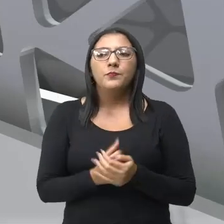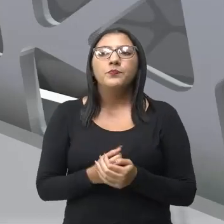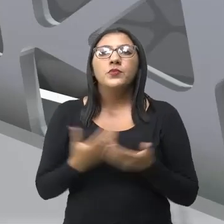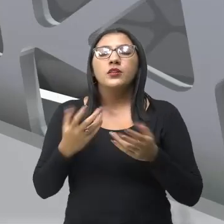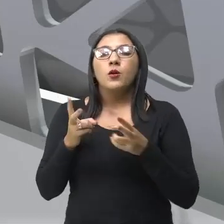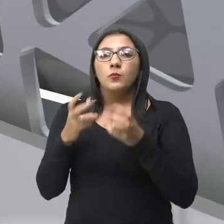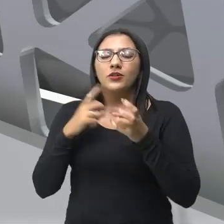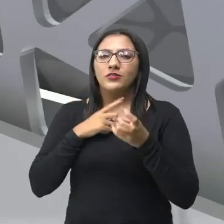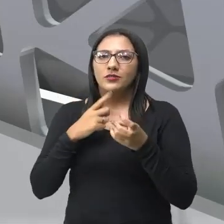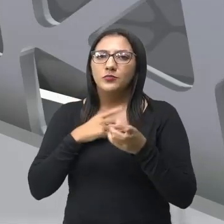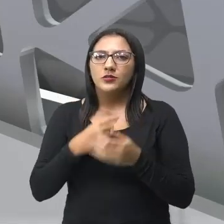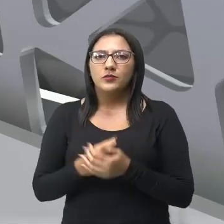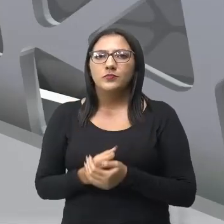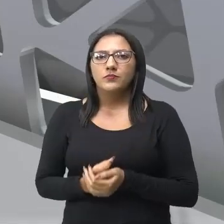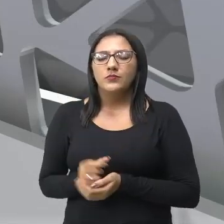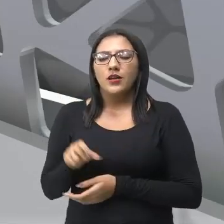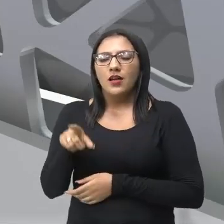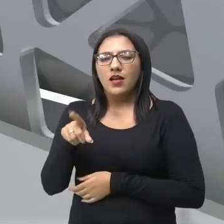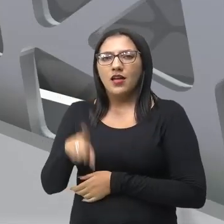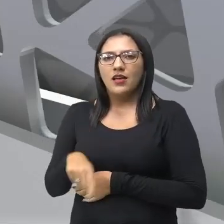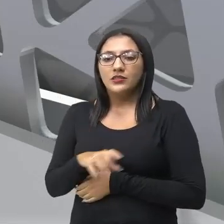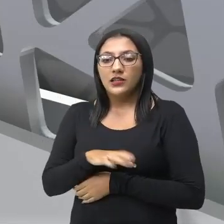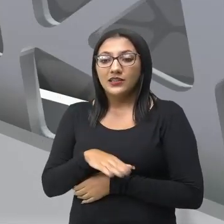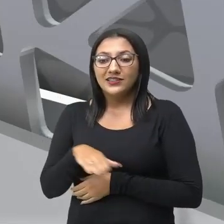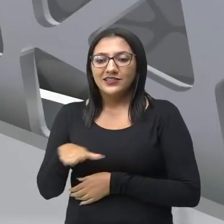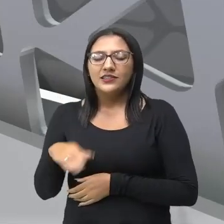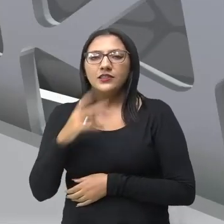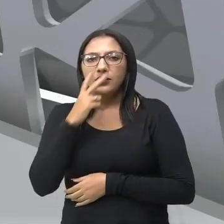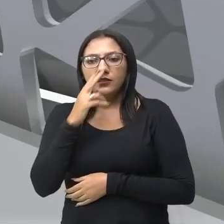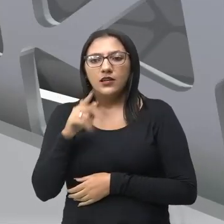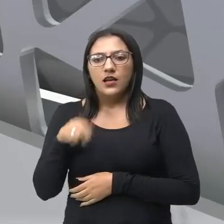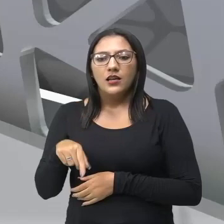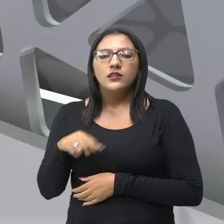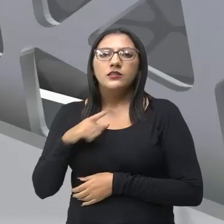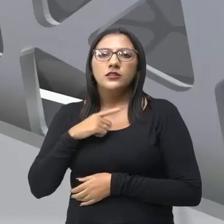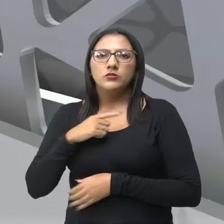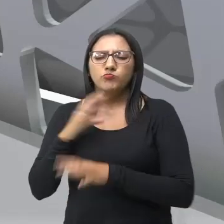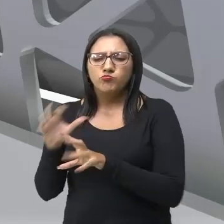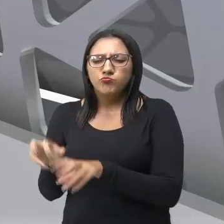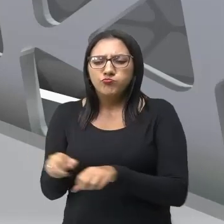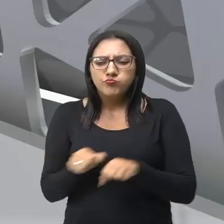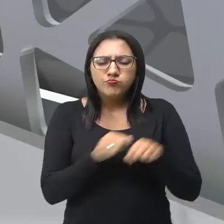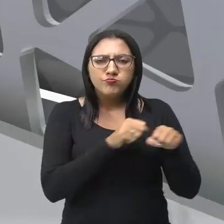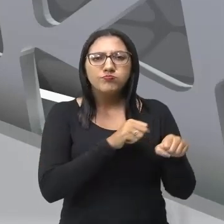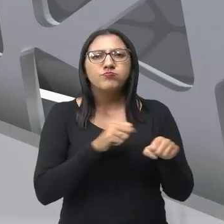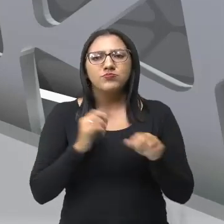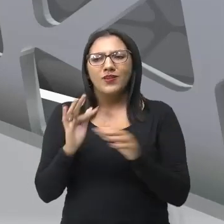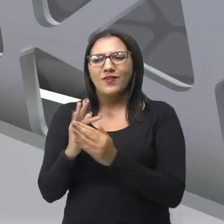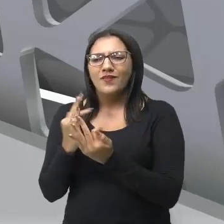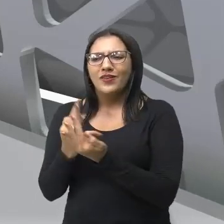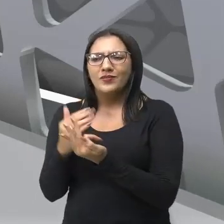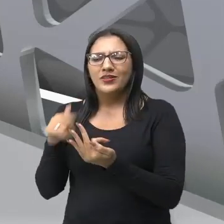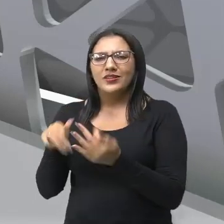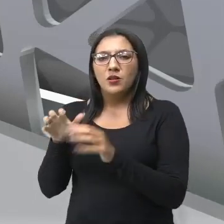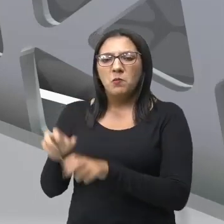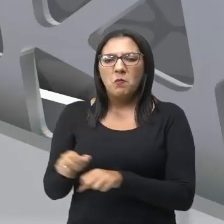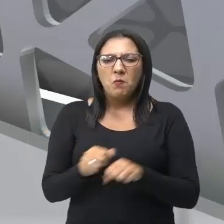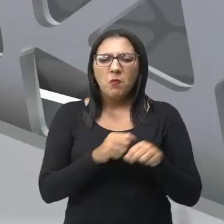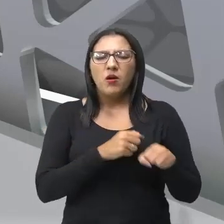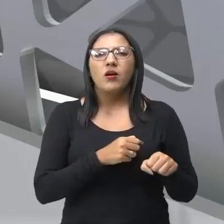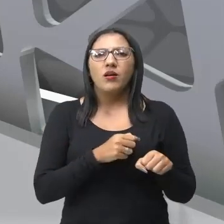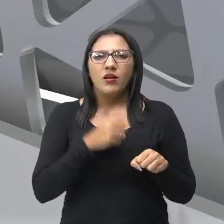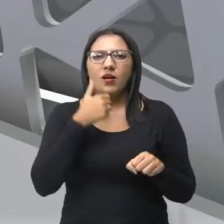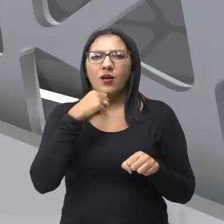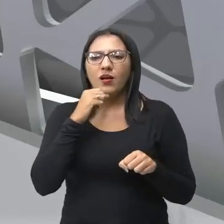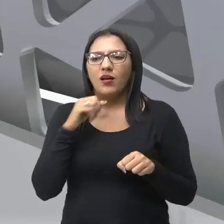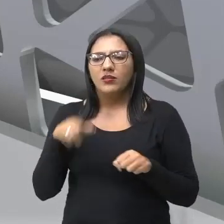que houve uma criança que foi retirada da sua família biológica, retirada da mãe, certo? Da mãe